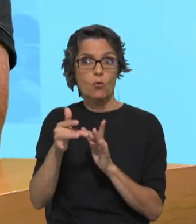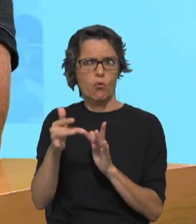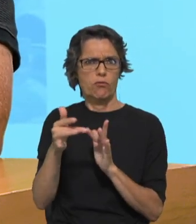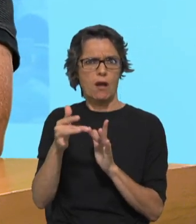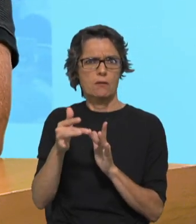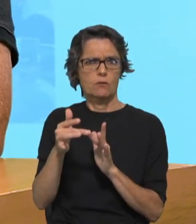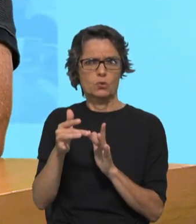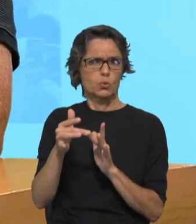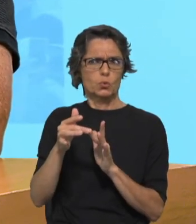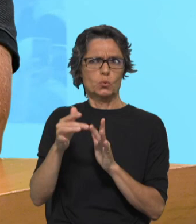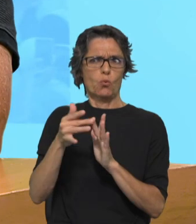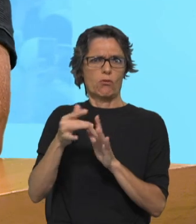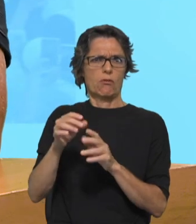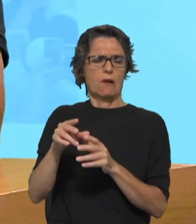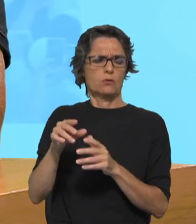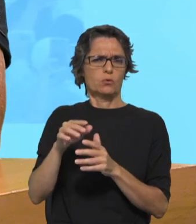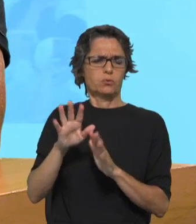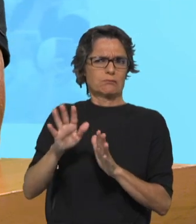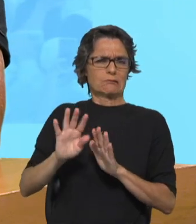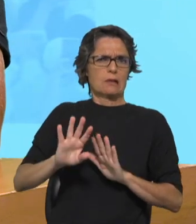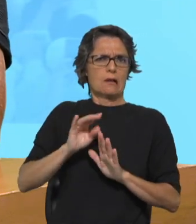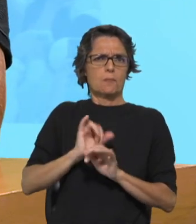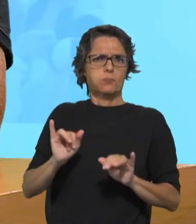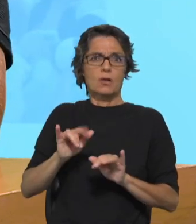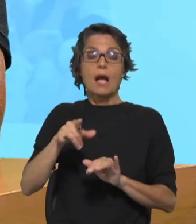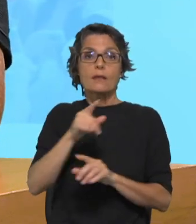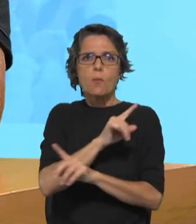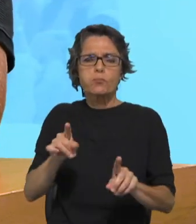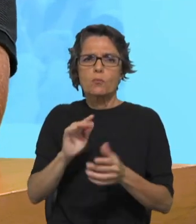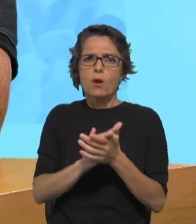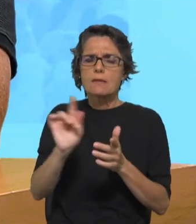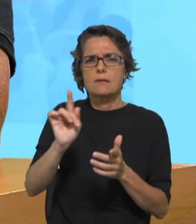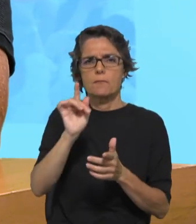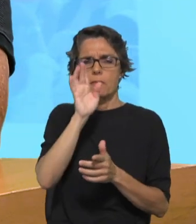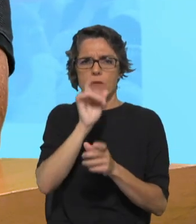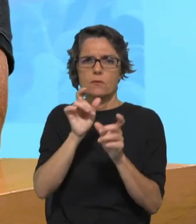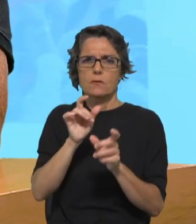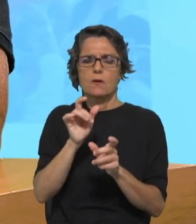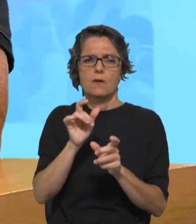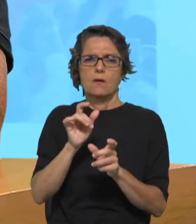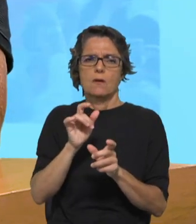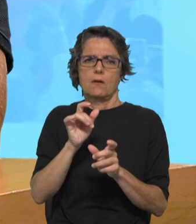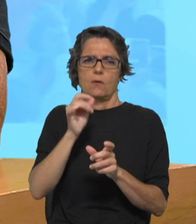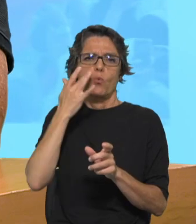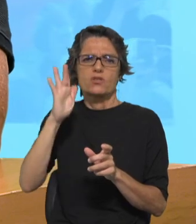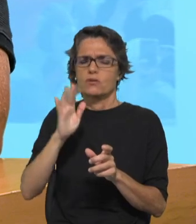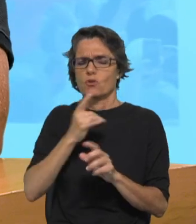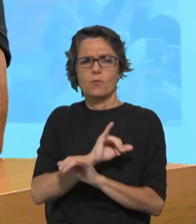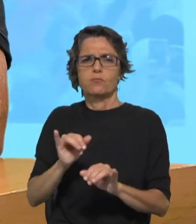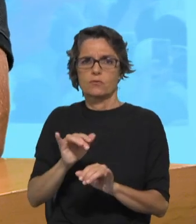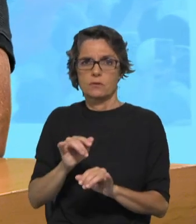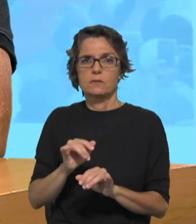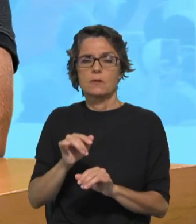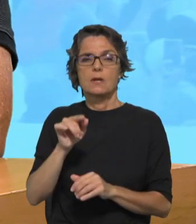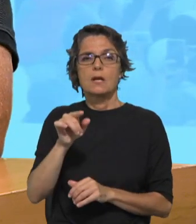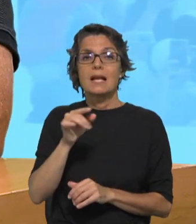o podia tornar impuro, que proibia os casamentos com gente que não era do povo, de Deus, dos judeus.